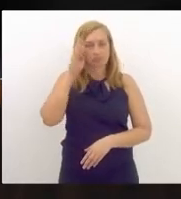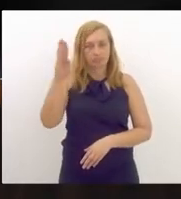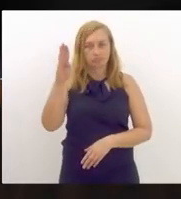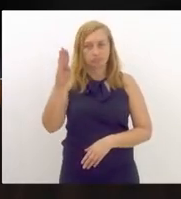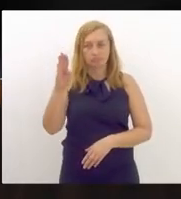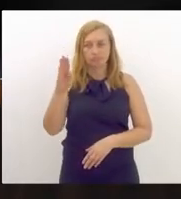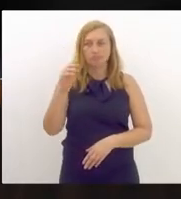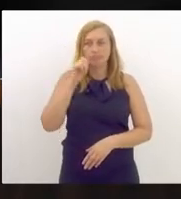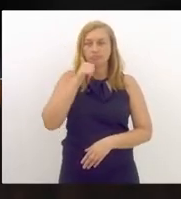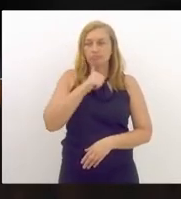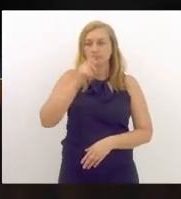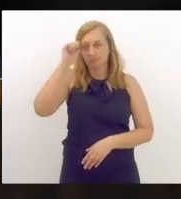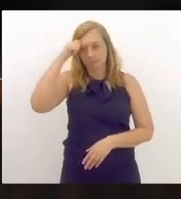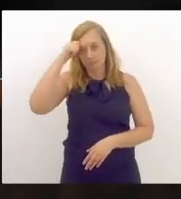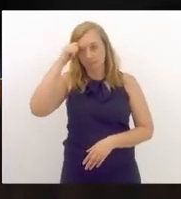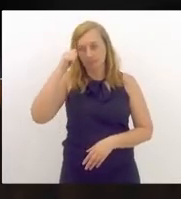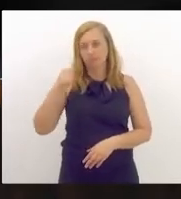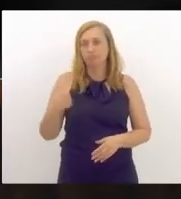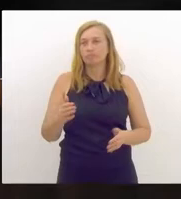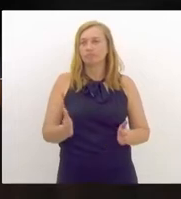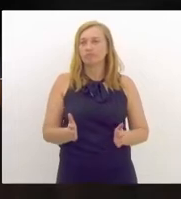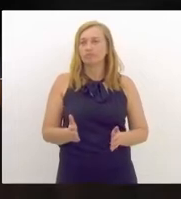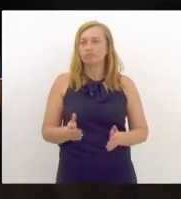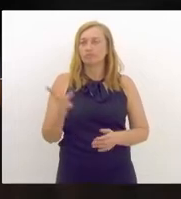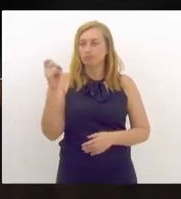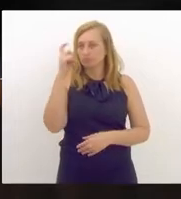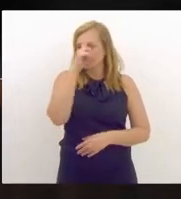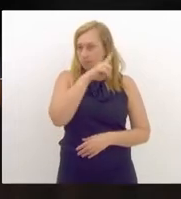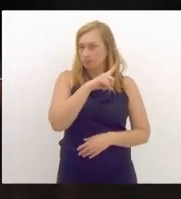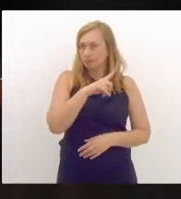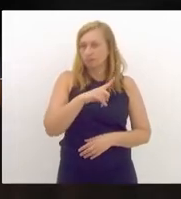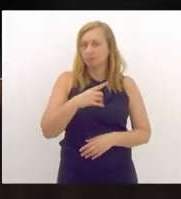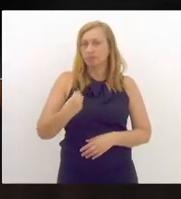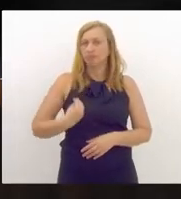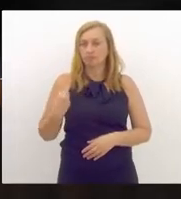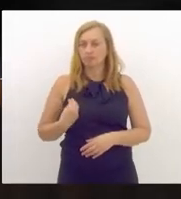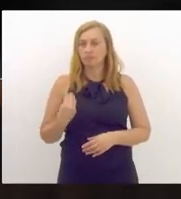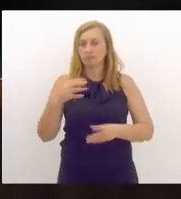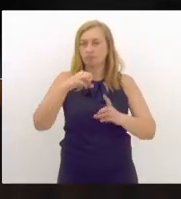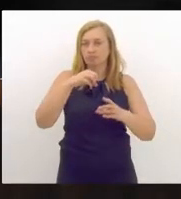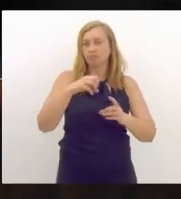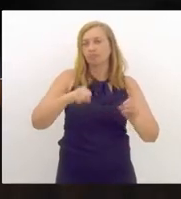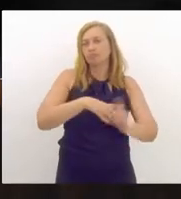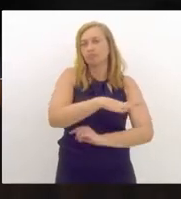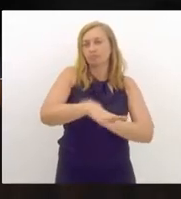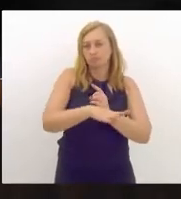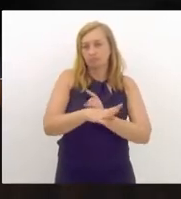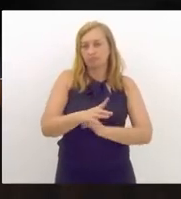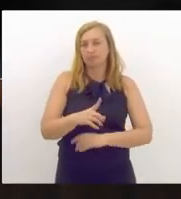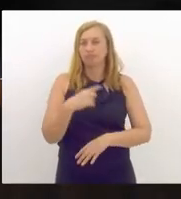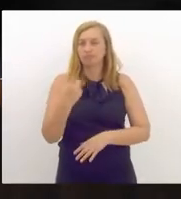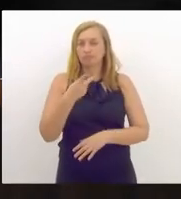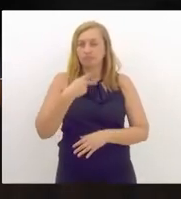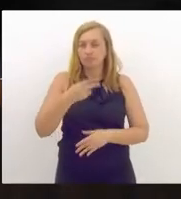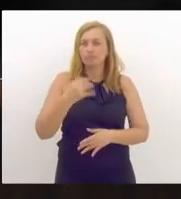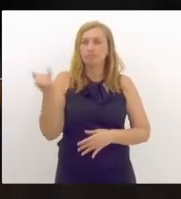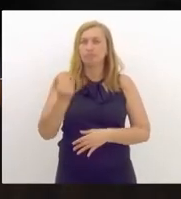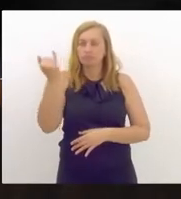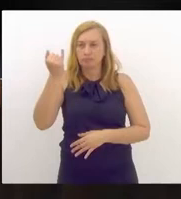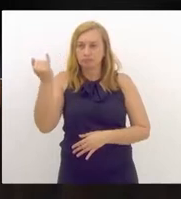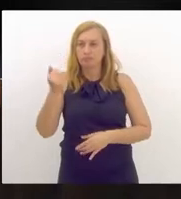sobretudo as mulheres negras são as mais vulneráveis dentro da nossa sociedade quando se trata desse recorte então muito importante